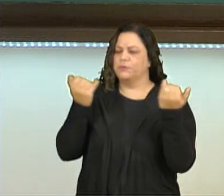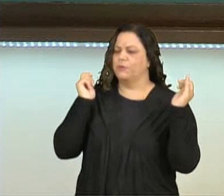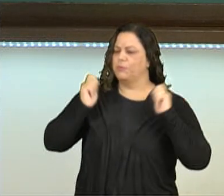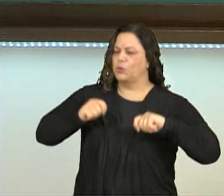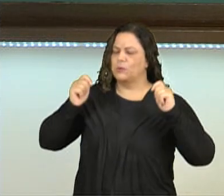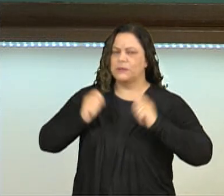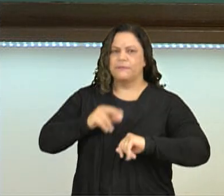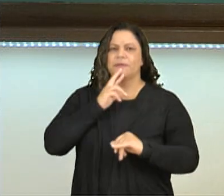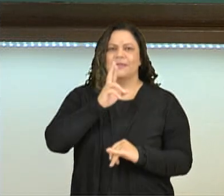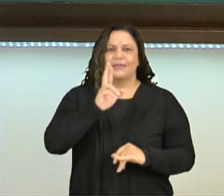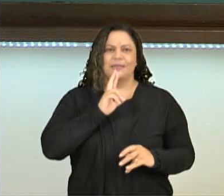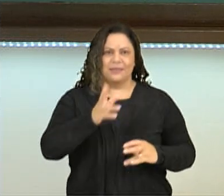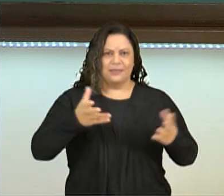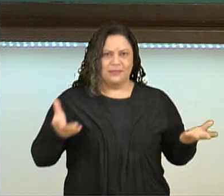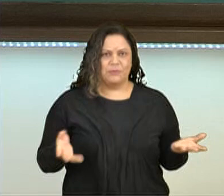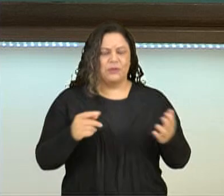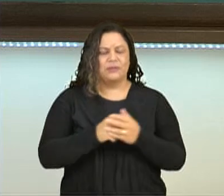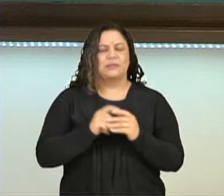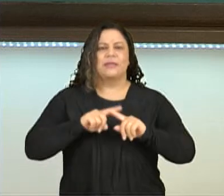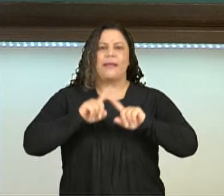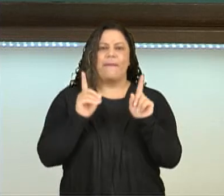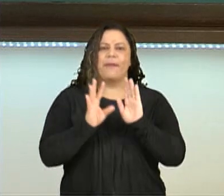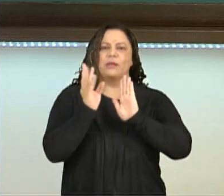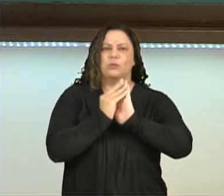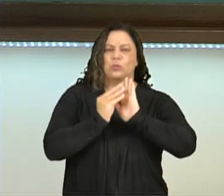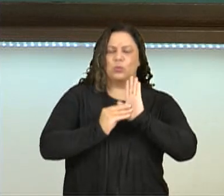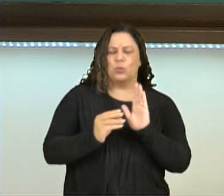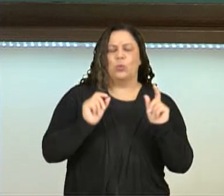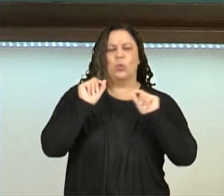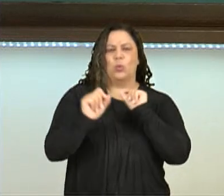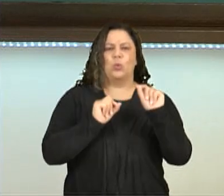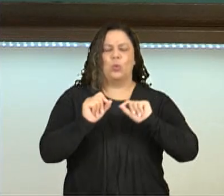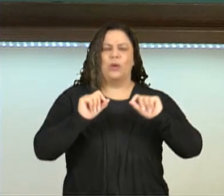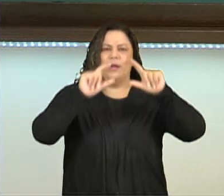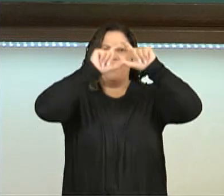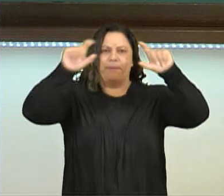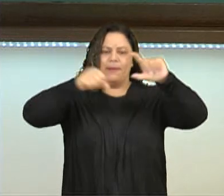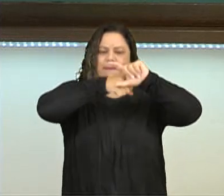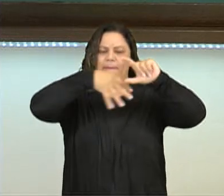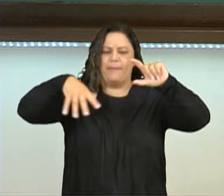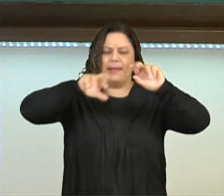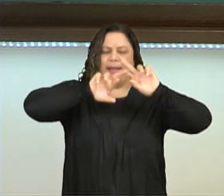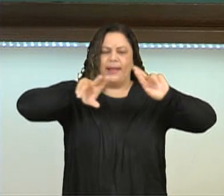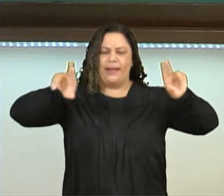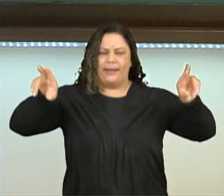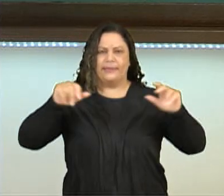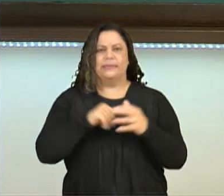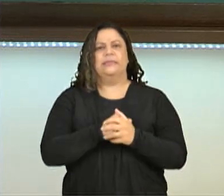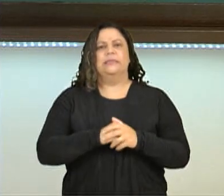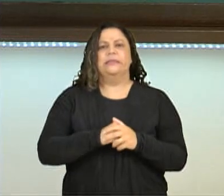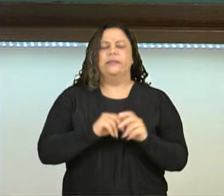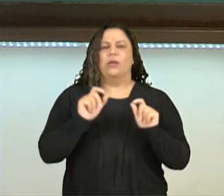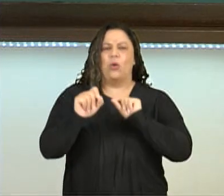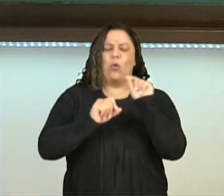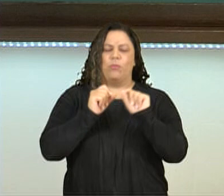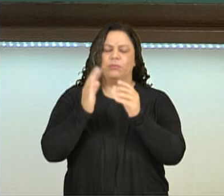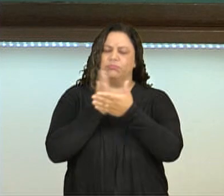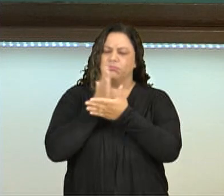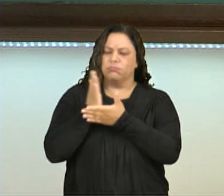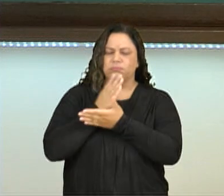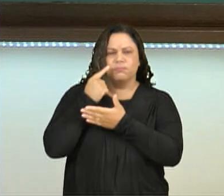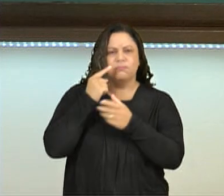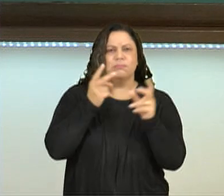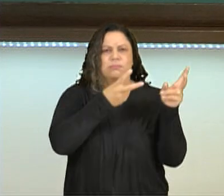possibilidade de resposta, mas coloque em itens, mapa conceitual ou até em forma de portfólio, em que você